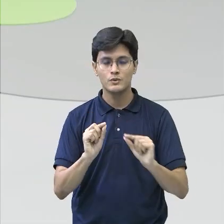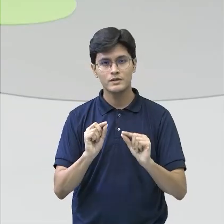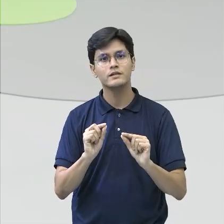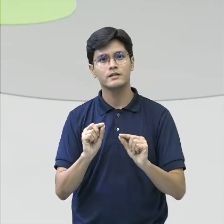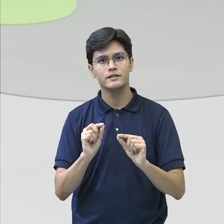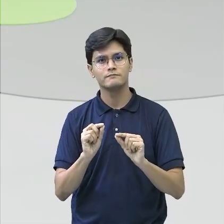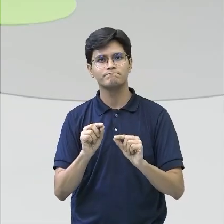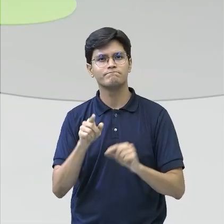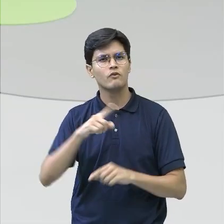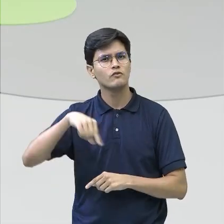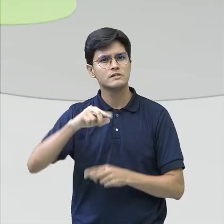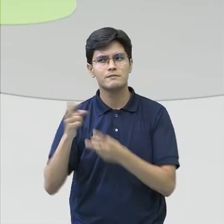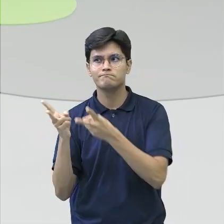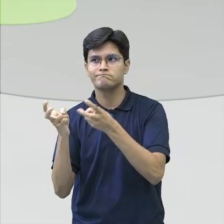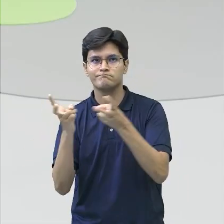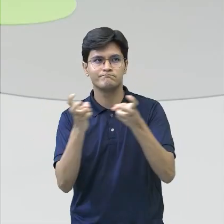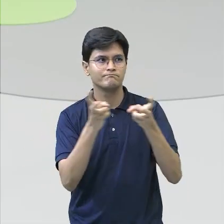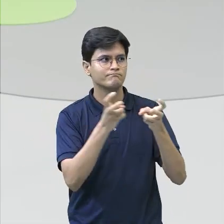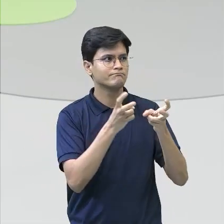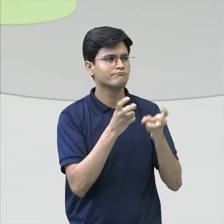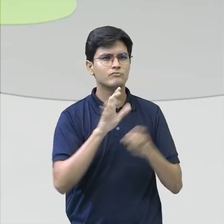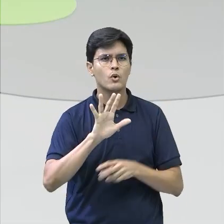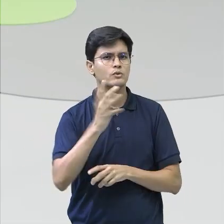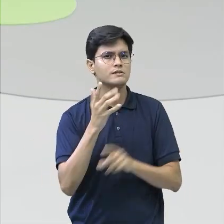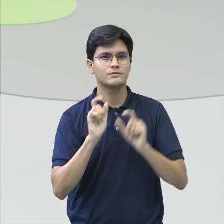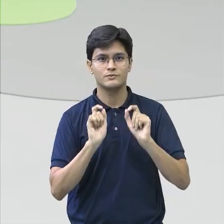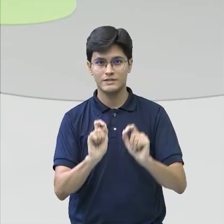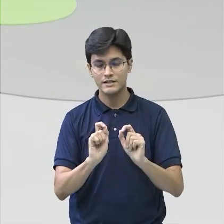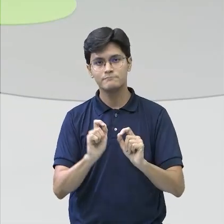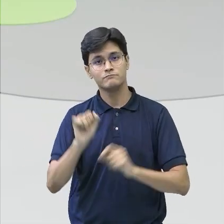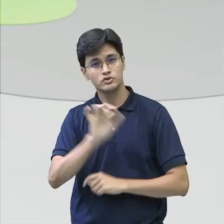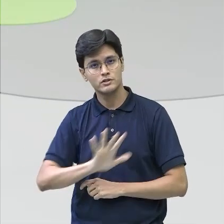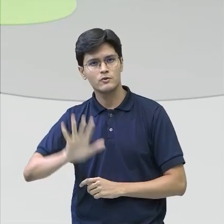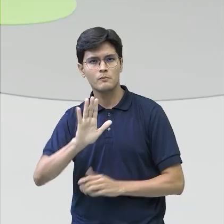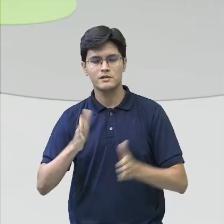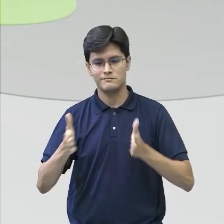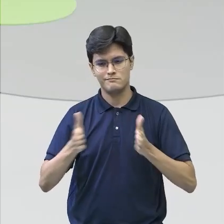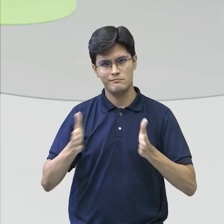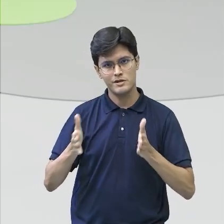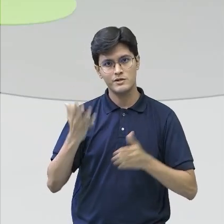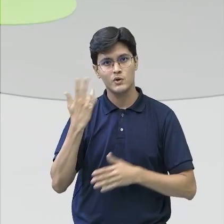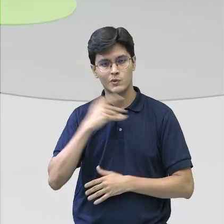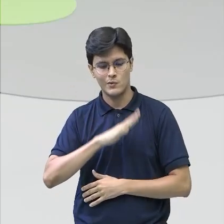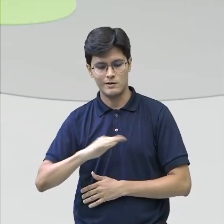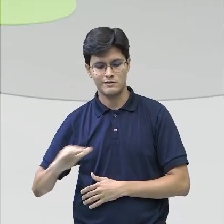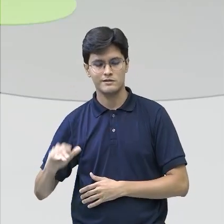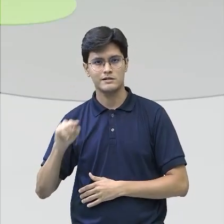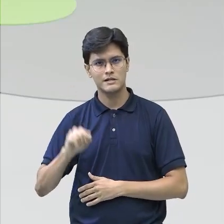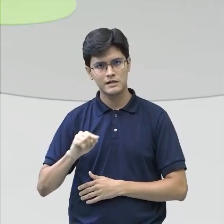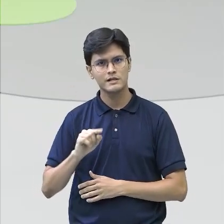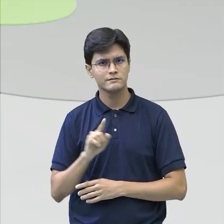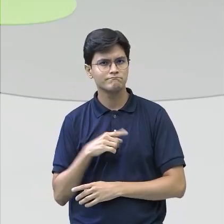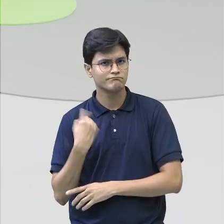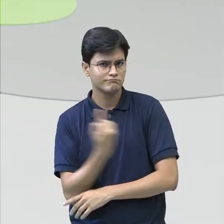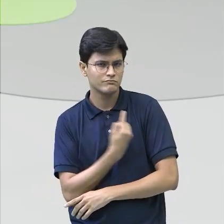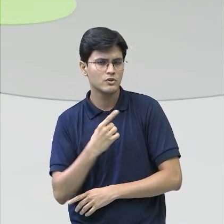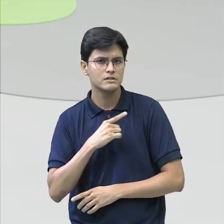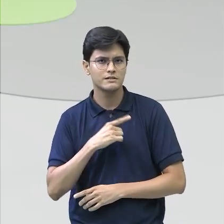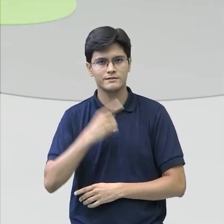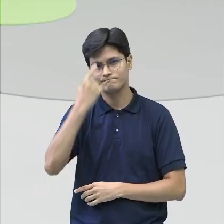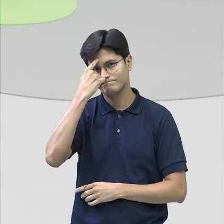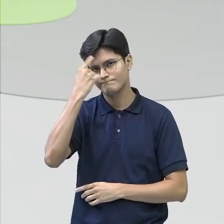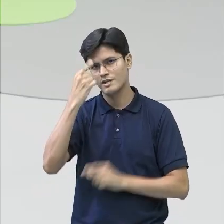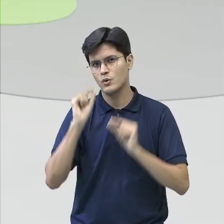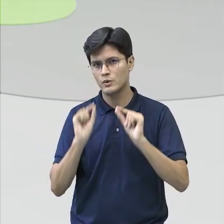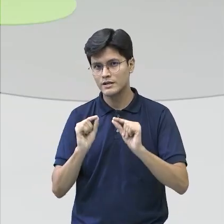que está acontecendo. E geralmente quando a gente é criança, né, bem pequeno, a gente tem a ideia de que o Sol é